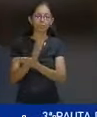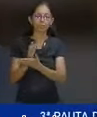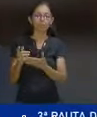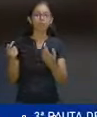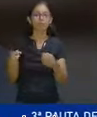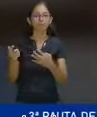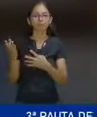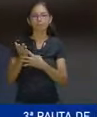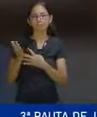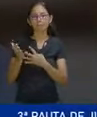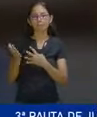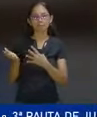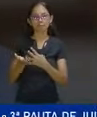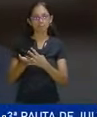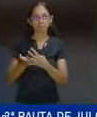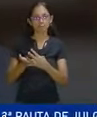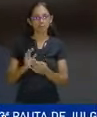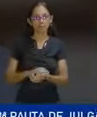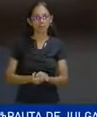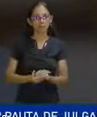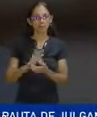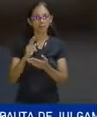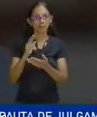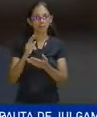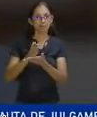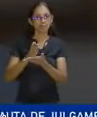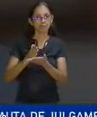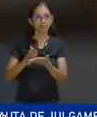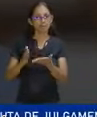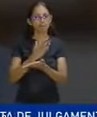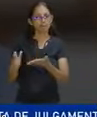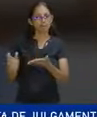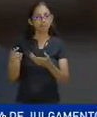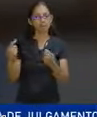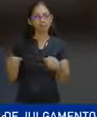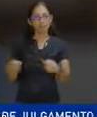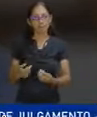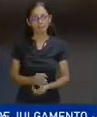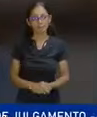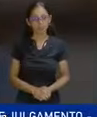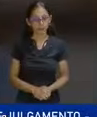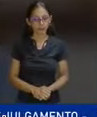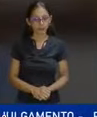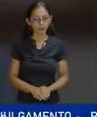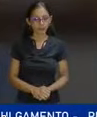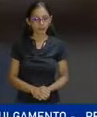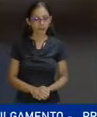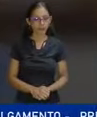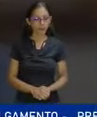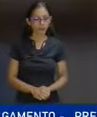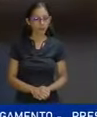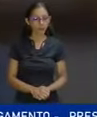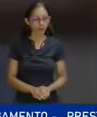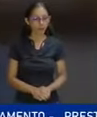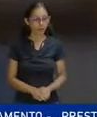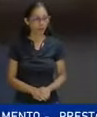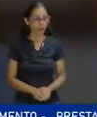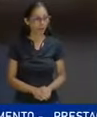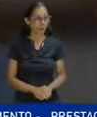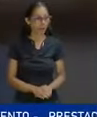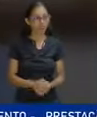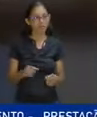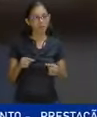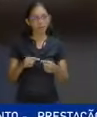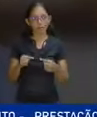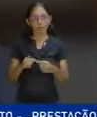Desta feita, acaso fosse da vontade do legislador, ele teria procedido da mesma forma no tangente a